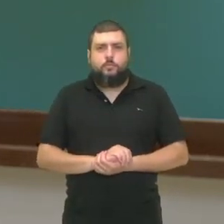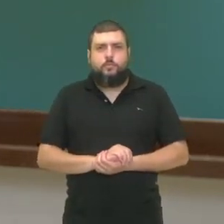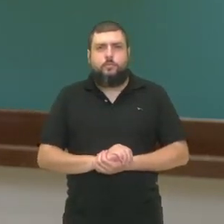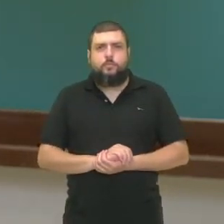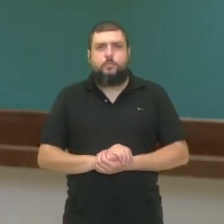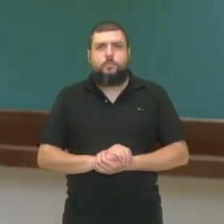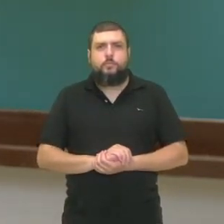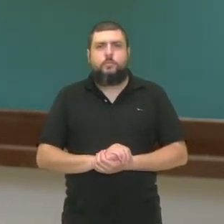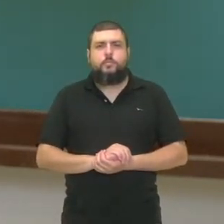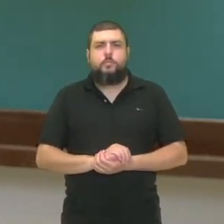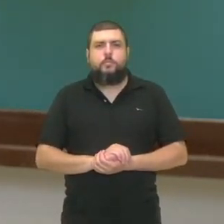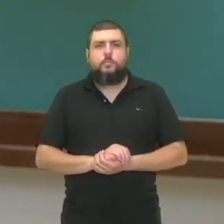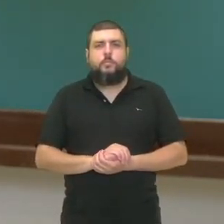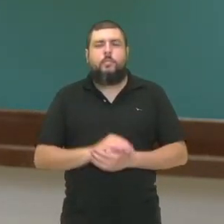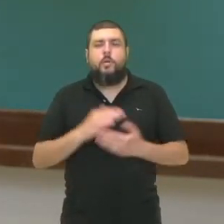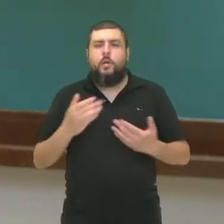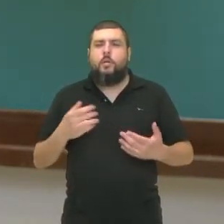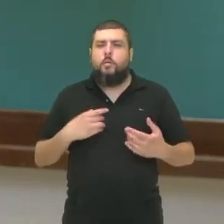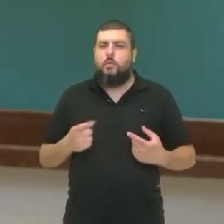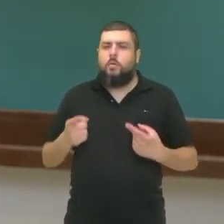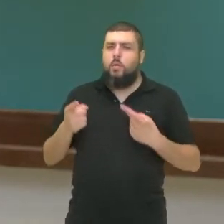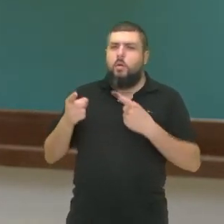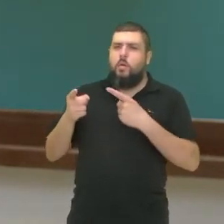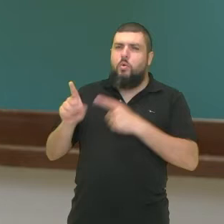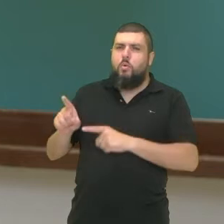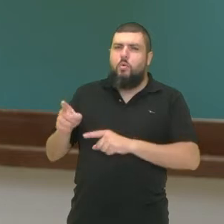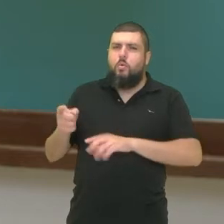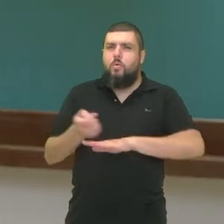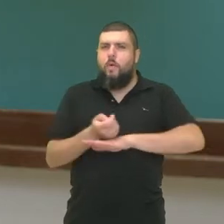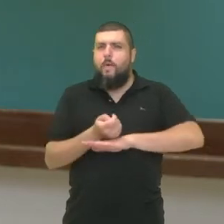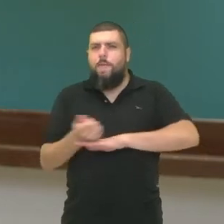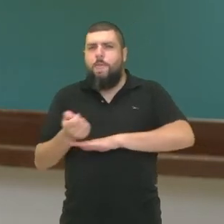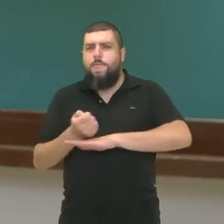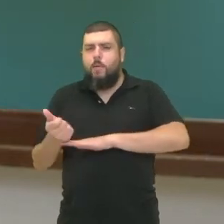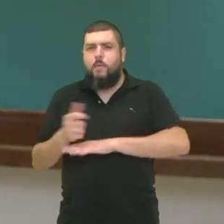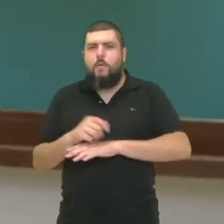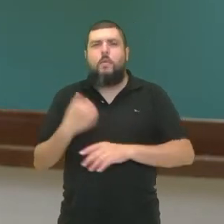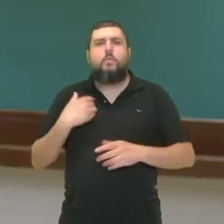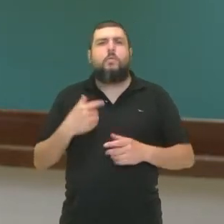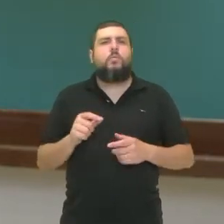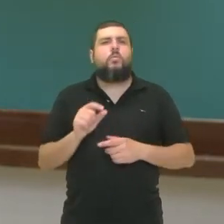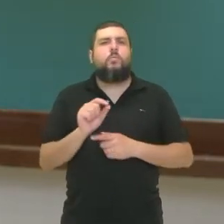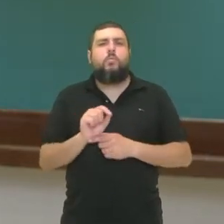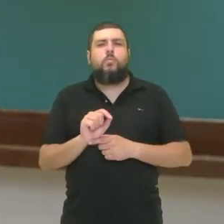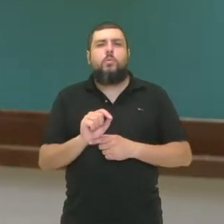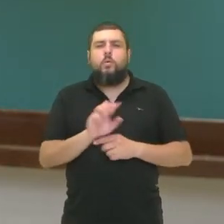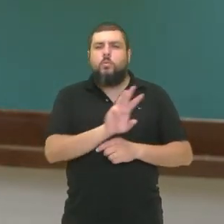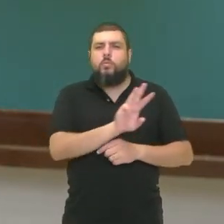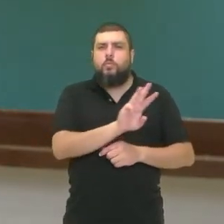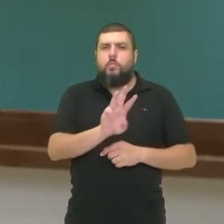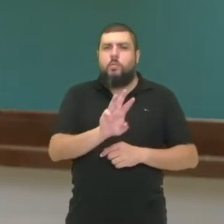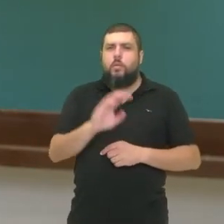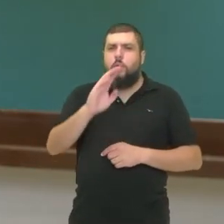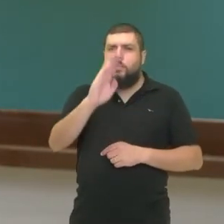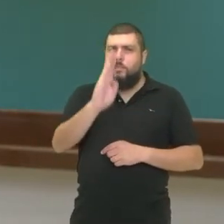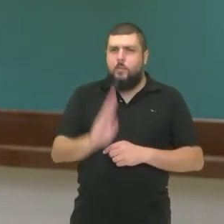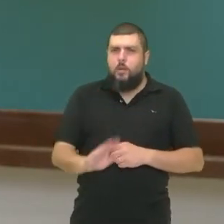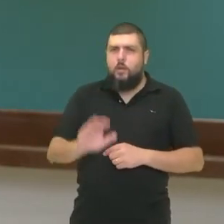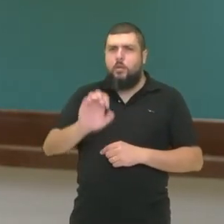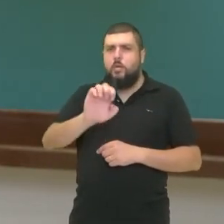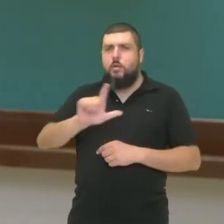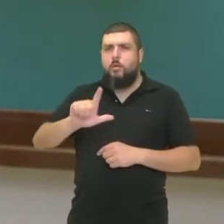no nosso combate à fake news, e a gente vê que isso está disponível em Brasil é o país. Então, esse